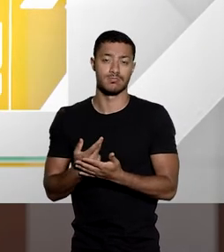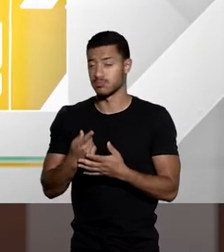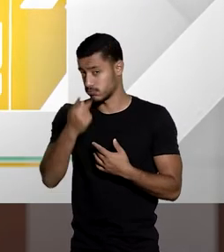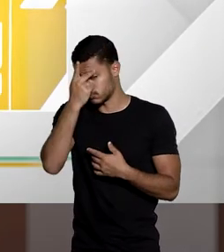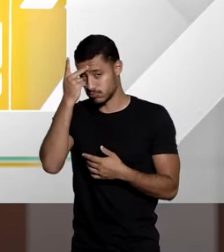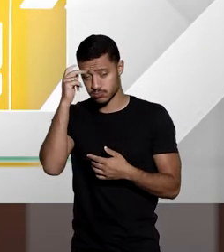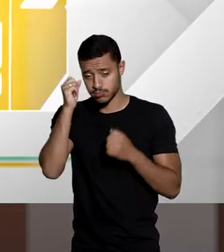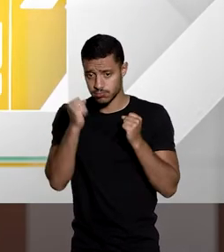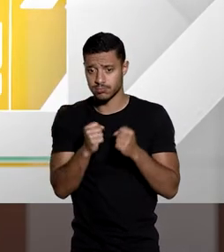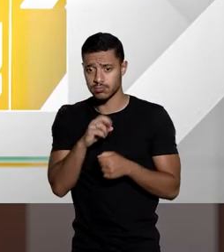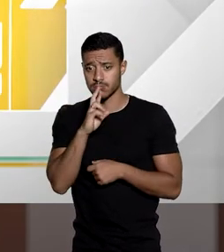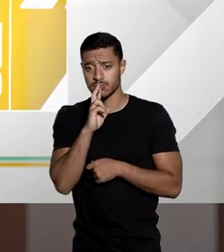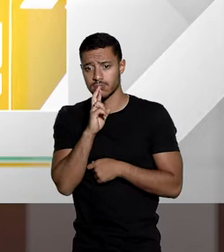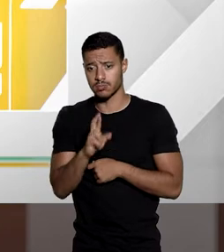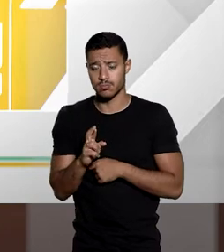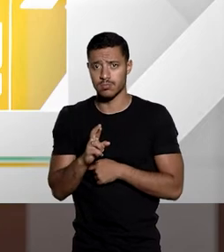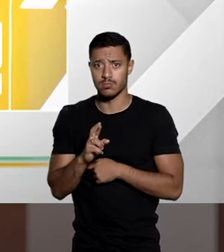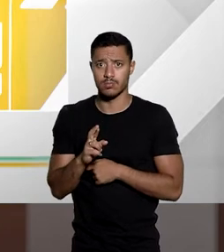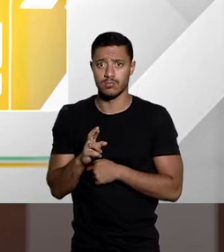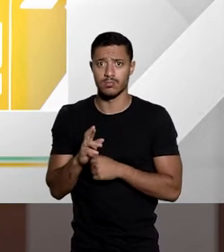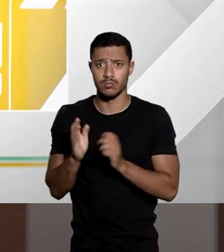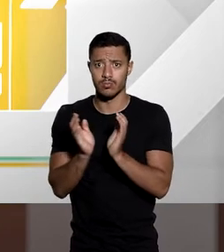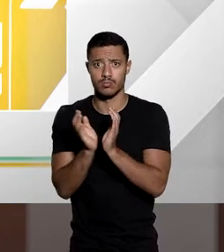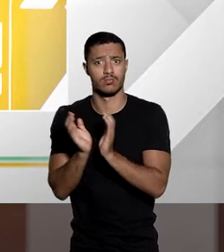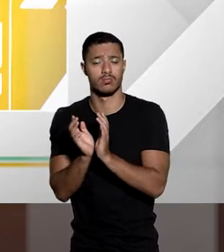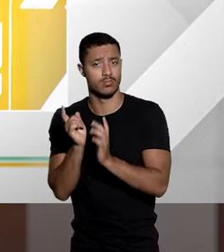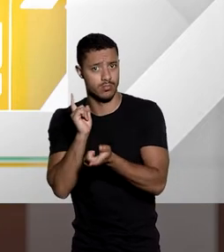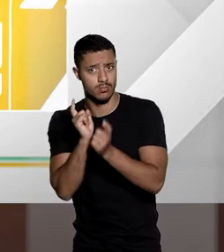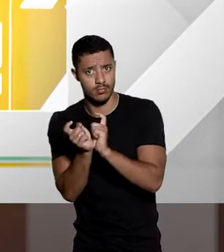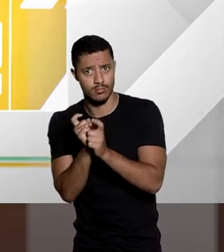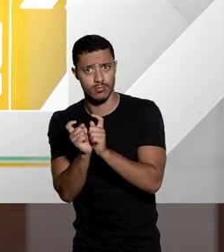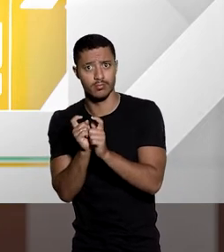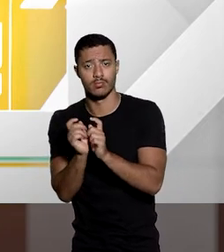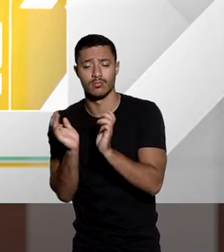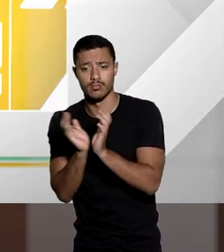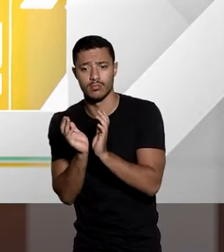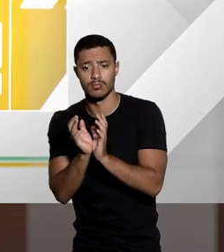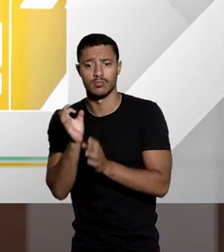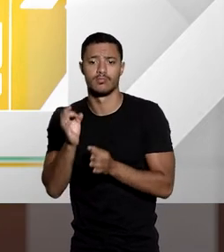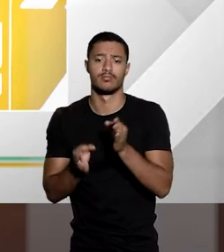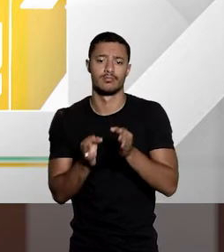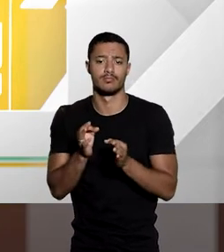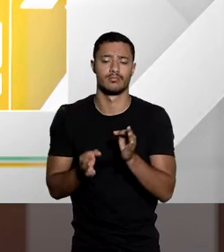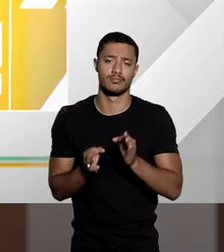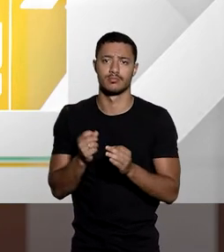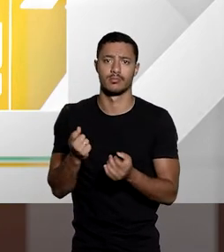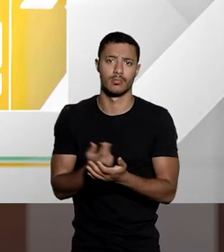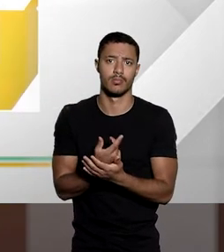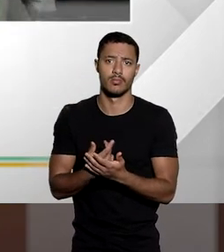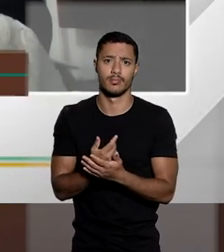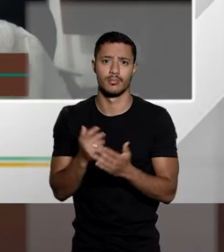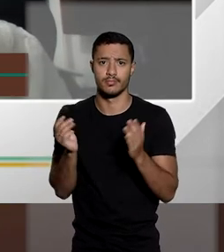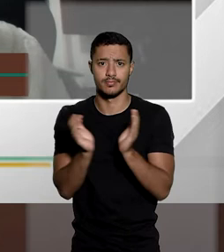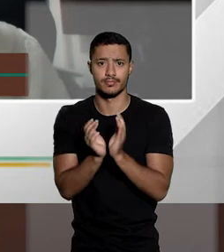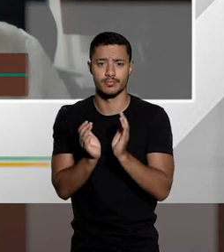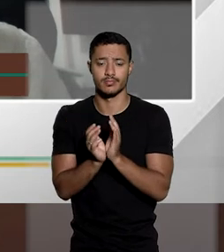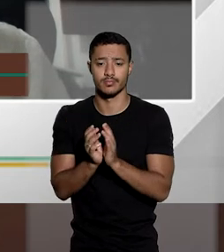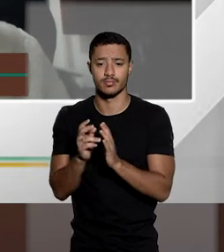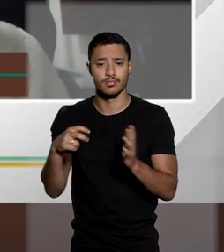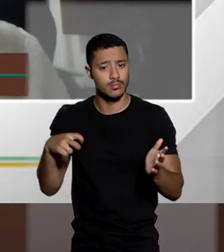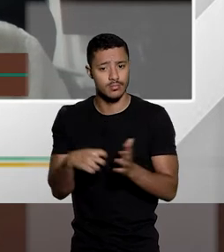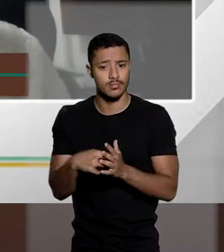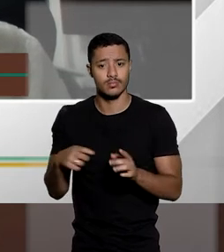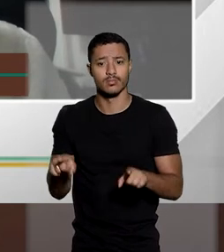pessoa pode responder concomitantemente na esfera administrativa, na esfera judicial por improbidade, na esfera